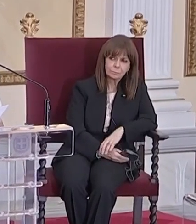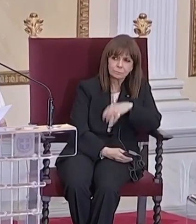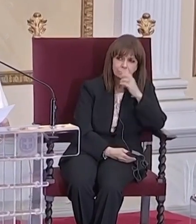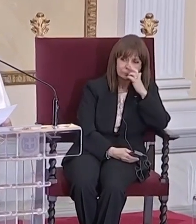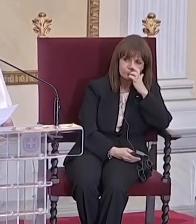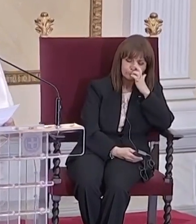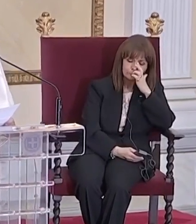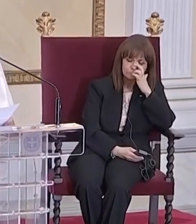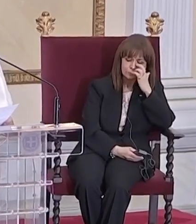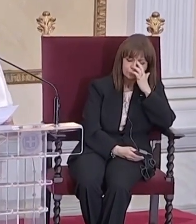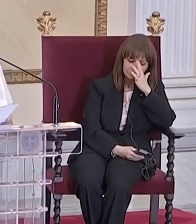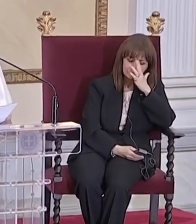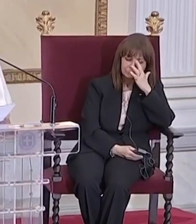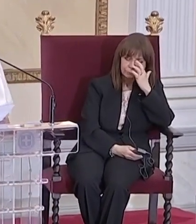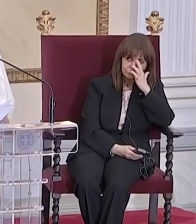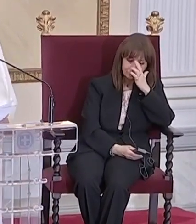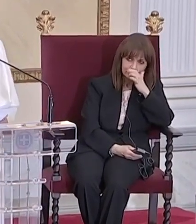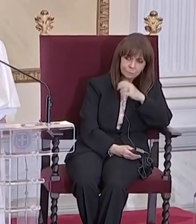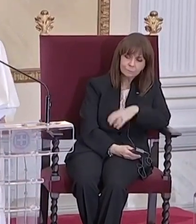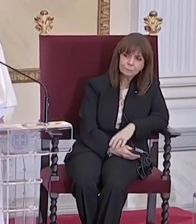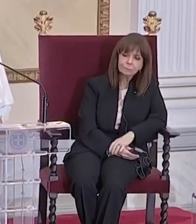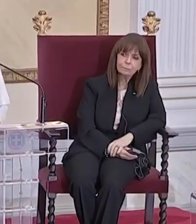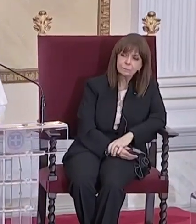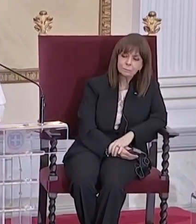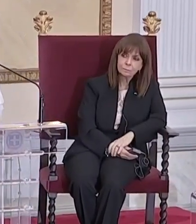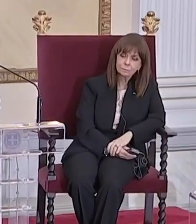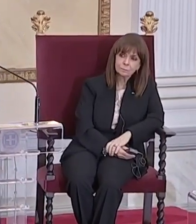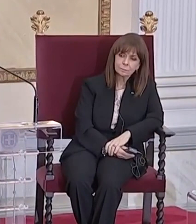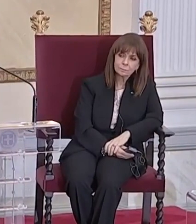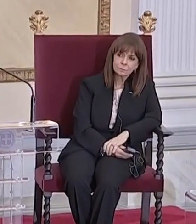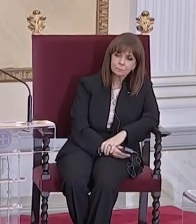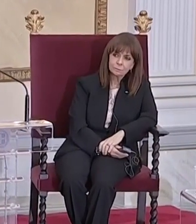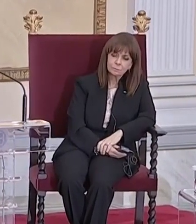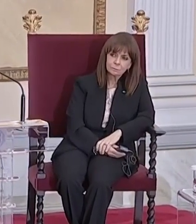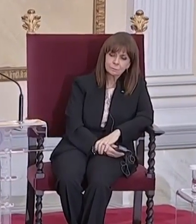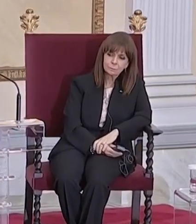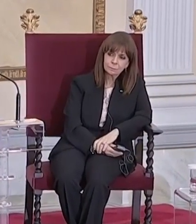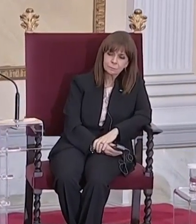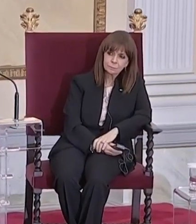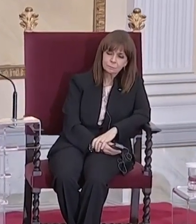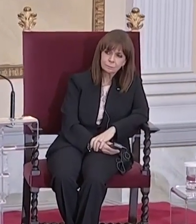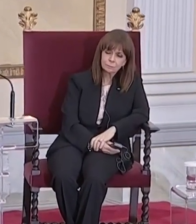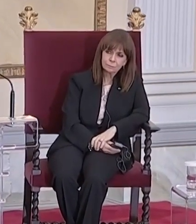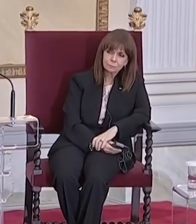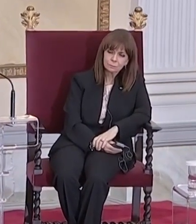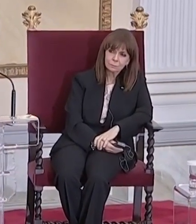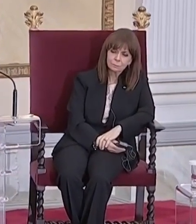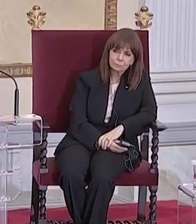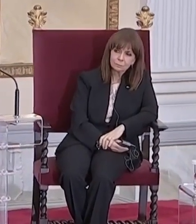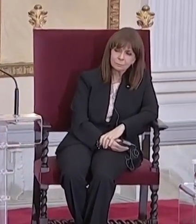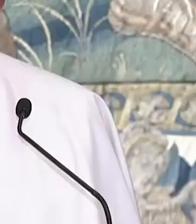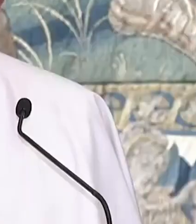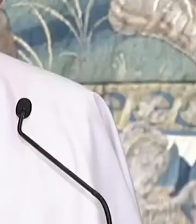egoismi nazionalistici, anziché essere traino di solidarietà, alcune volte appare bloccata